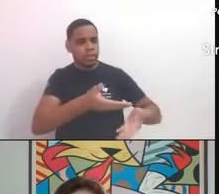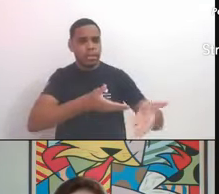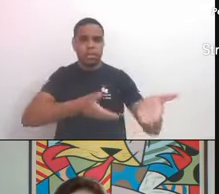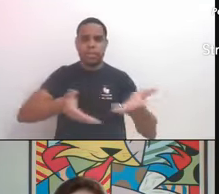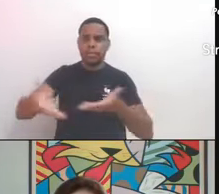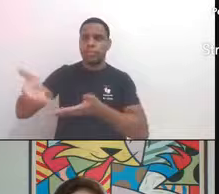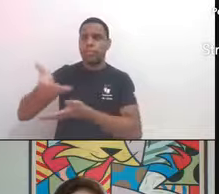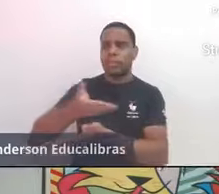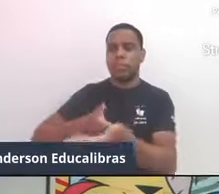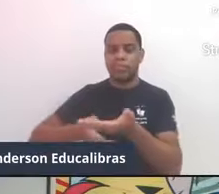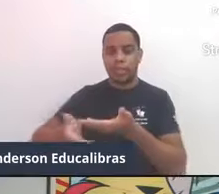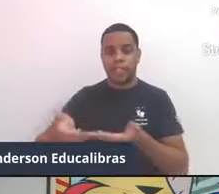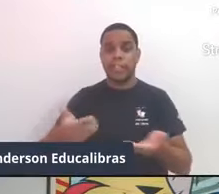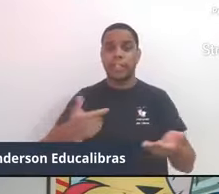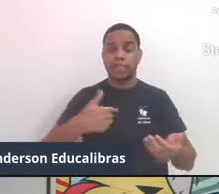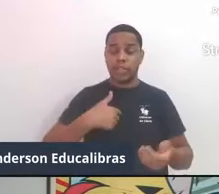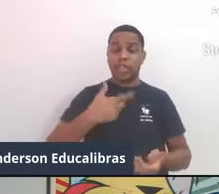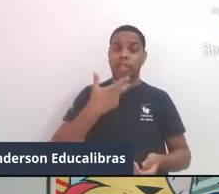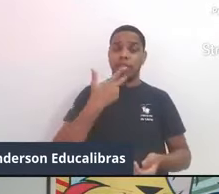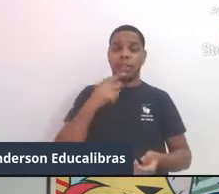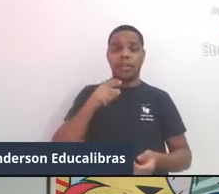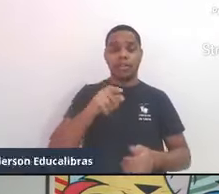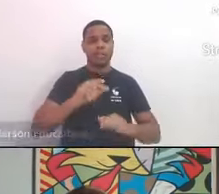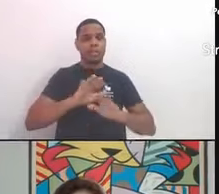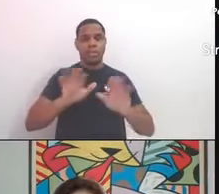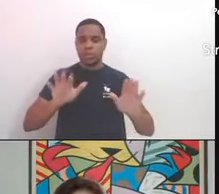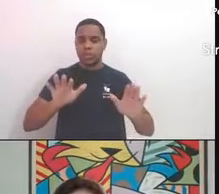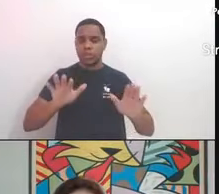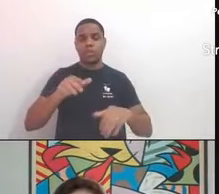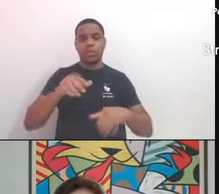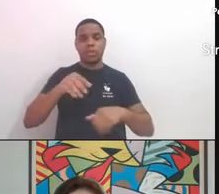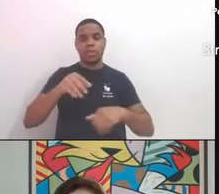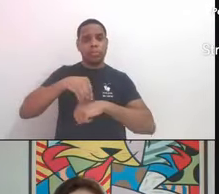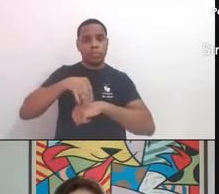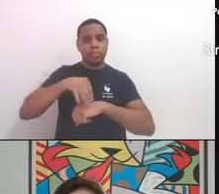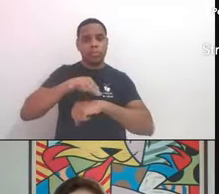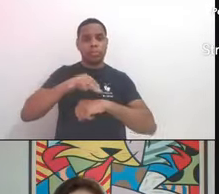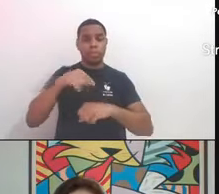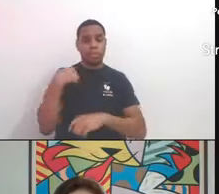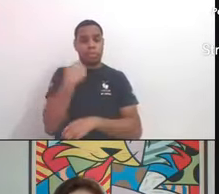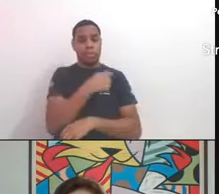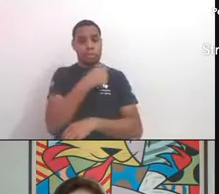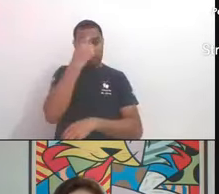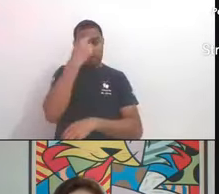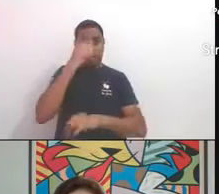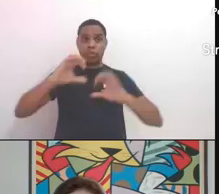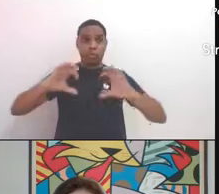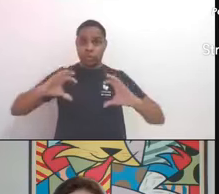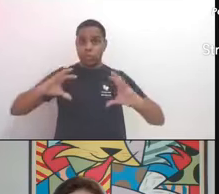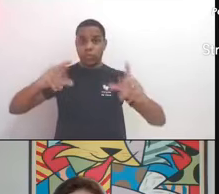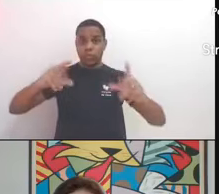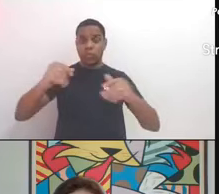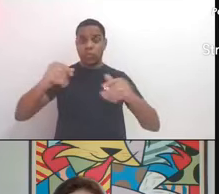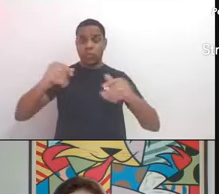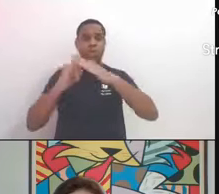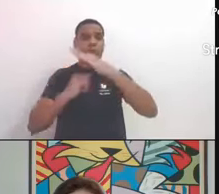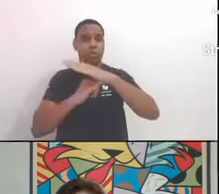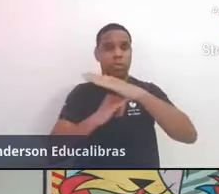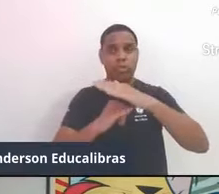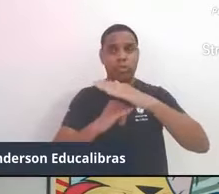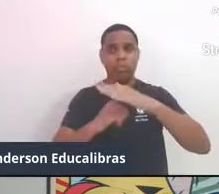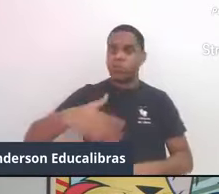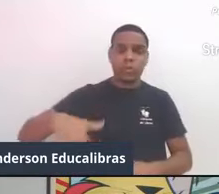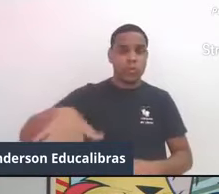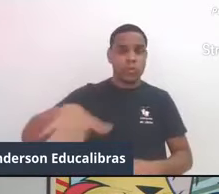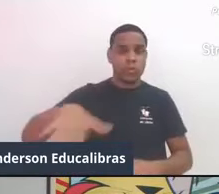eu deixo apenas essa colocação, vale para nós, vale para todas as instituições voltadas